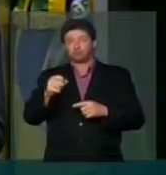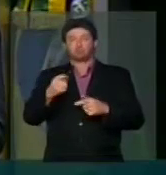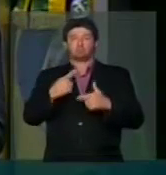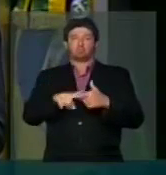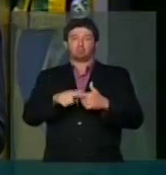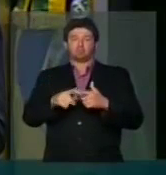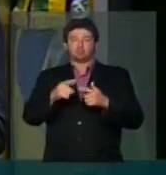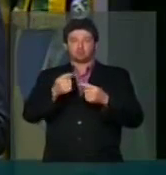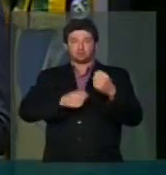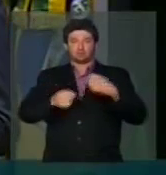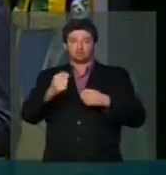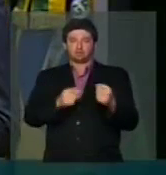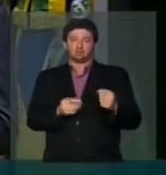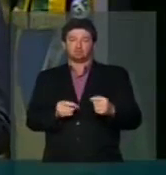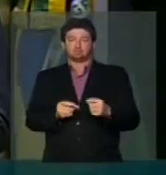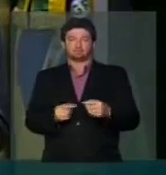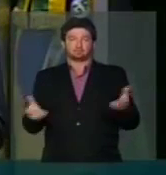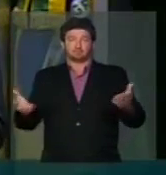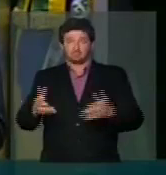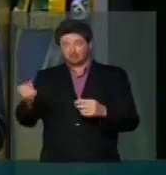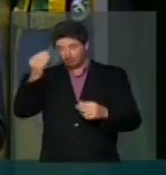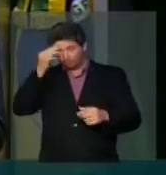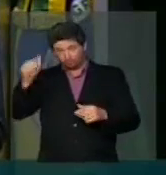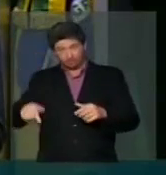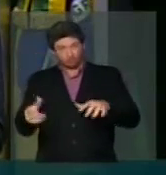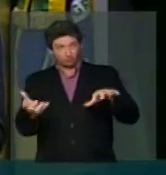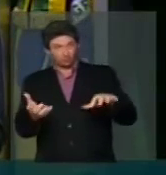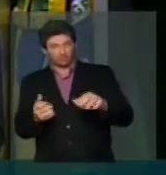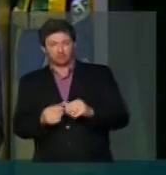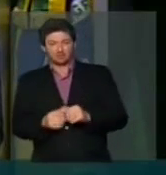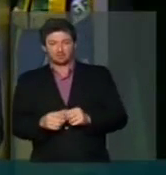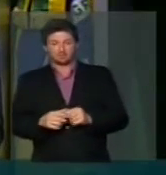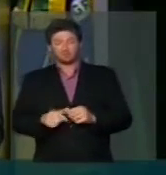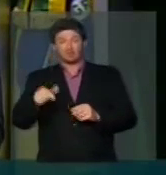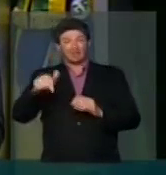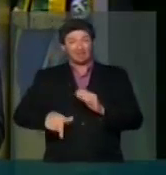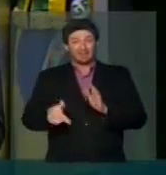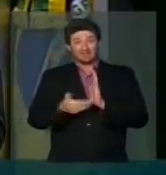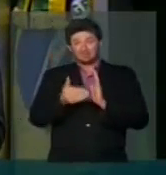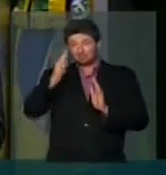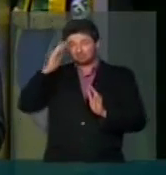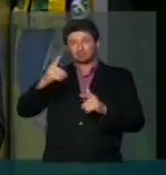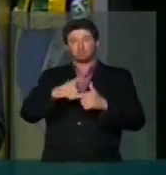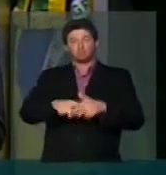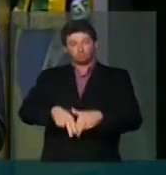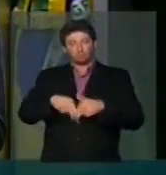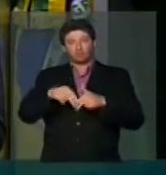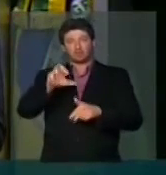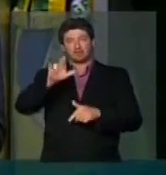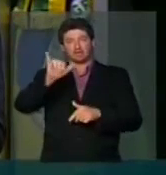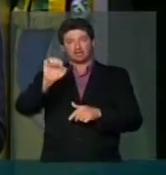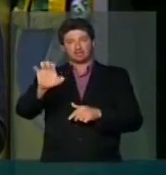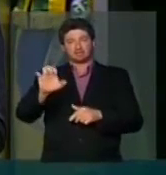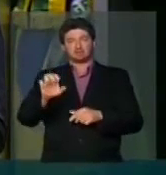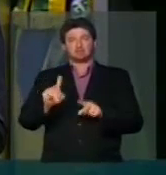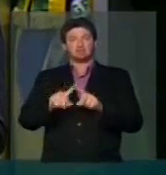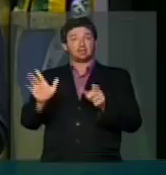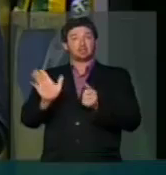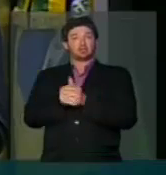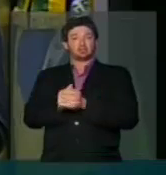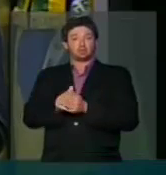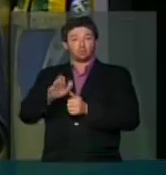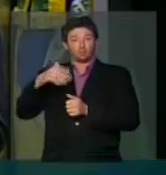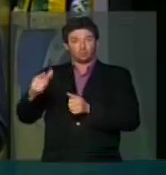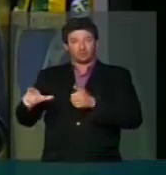econômica. E agora querem culpar o Congresso, mais especificamente a Câmara dos Deputados, pela crise. Escondem que quando